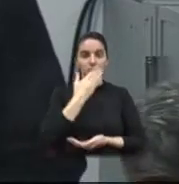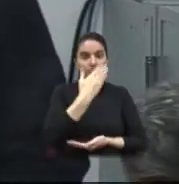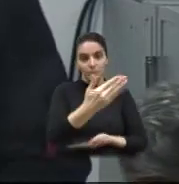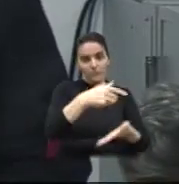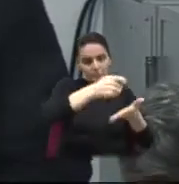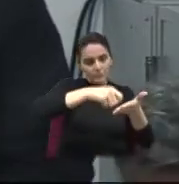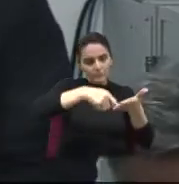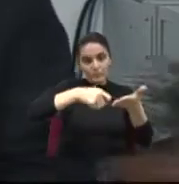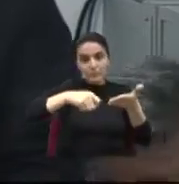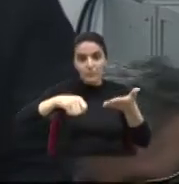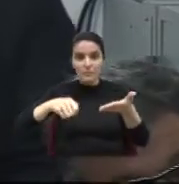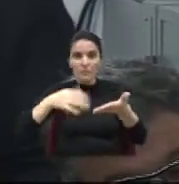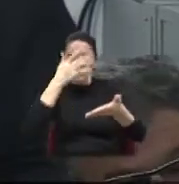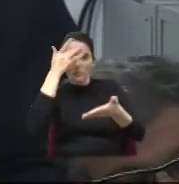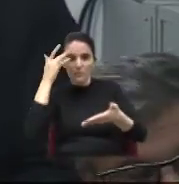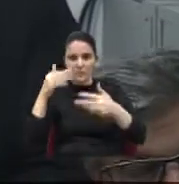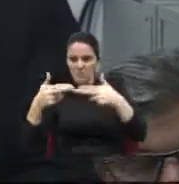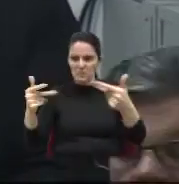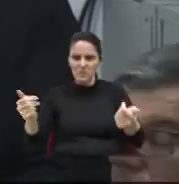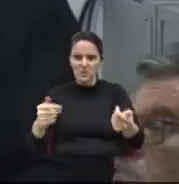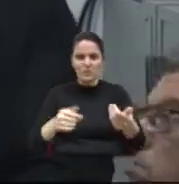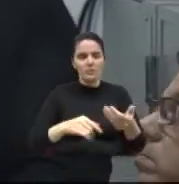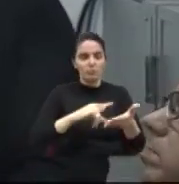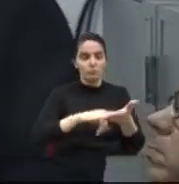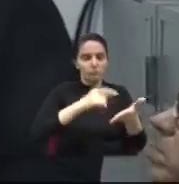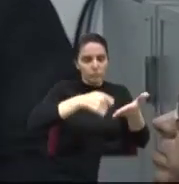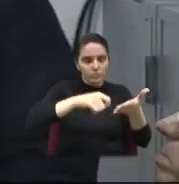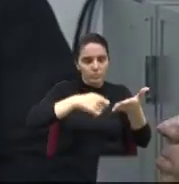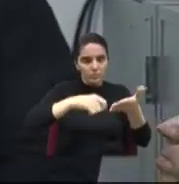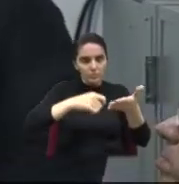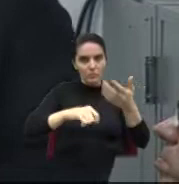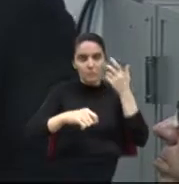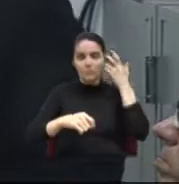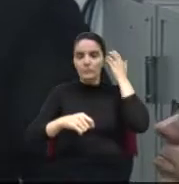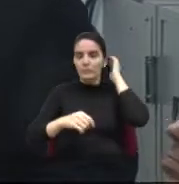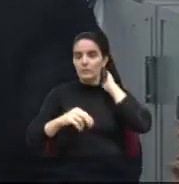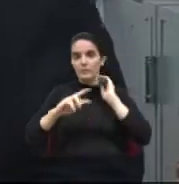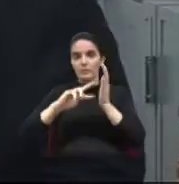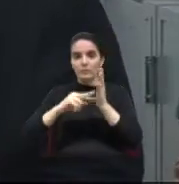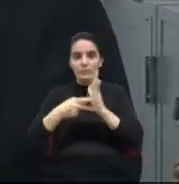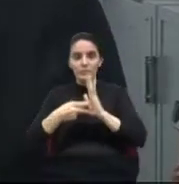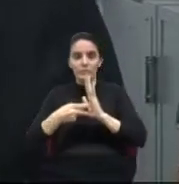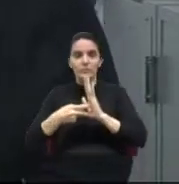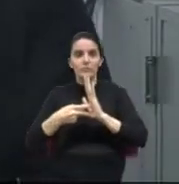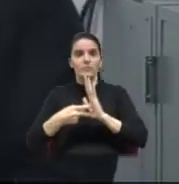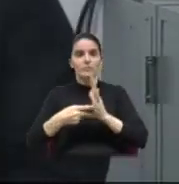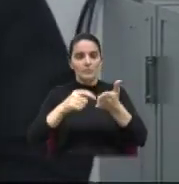assinaturas, que é a chamada Cruzada pela Família.